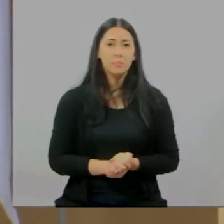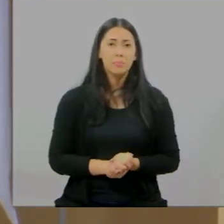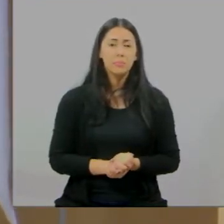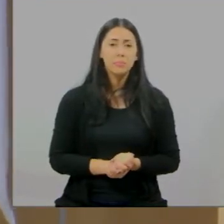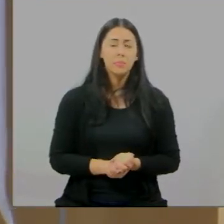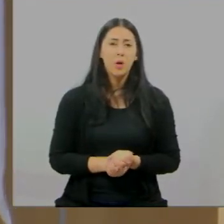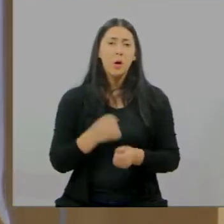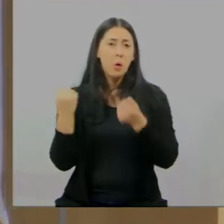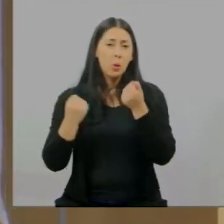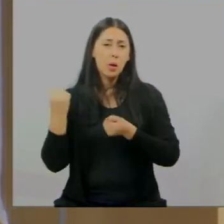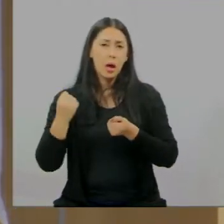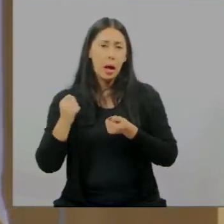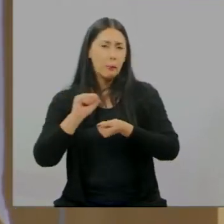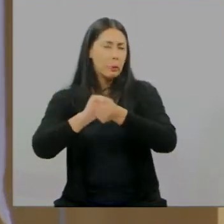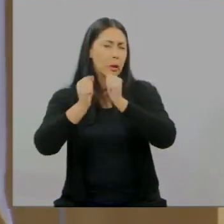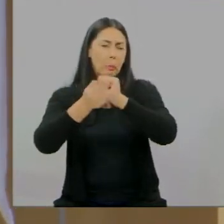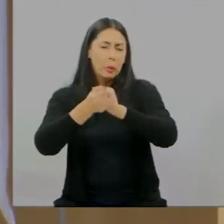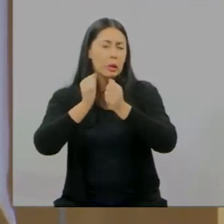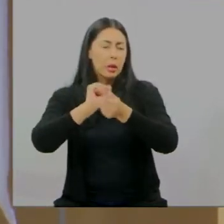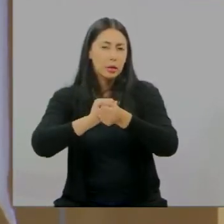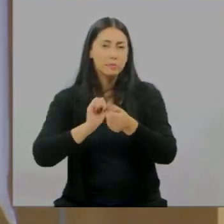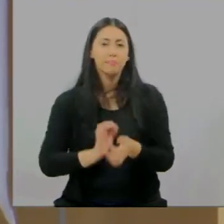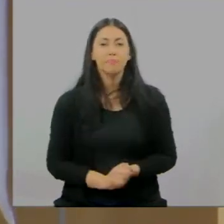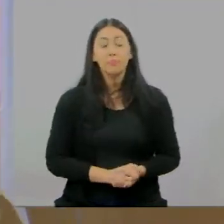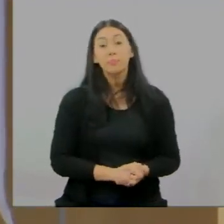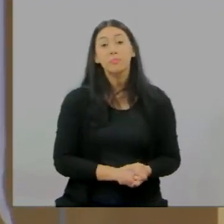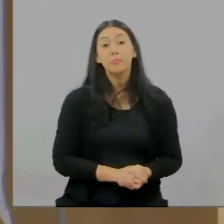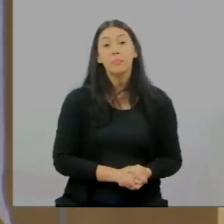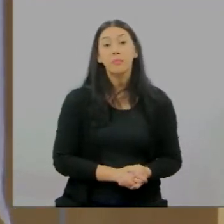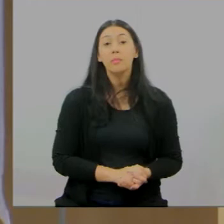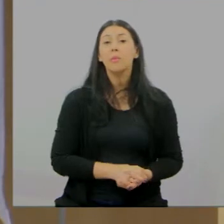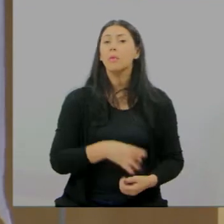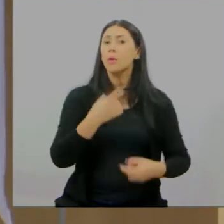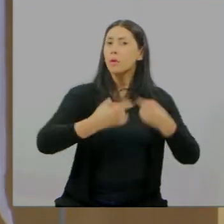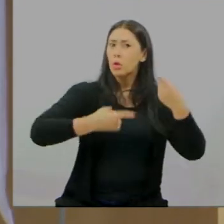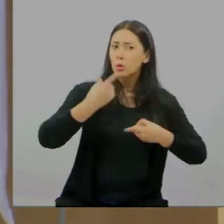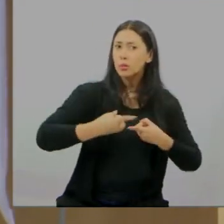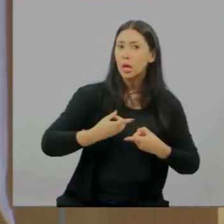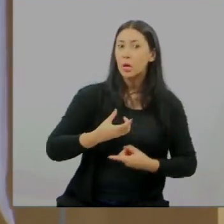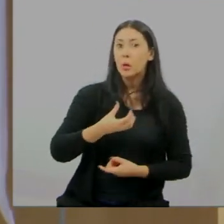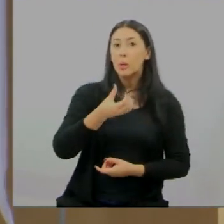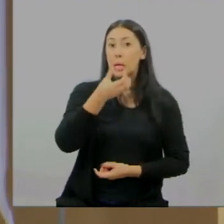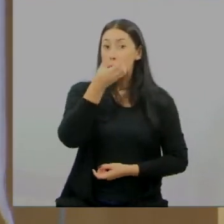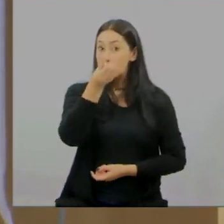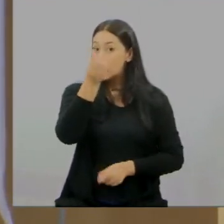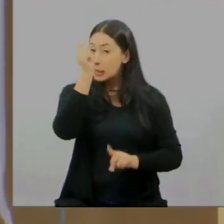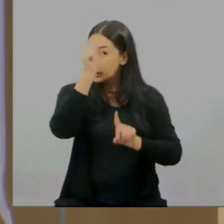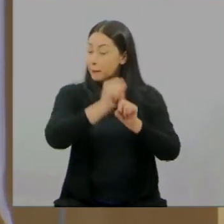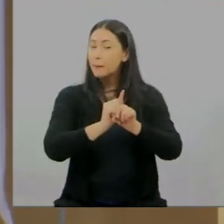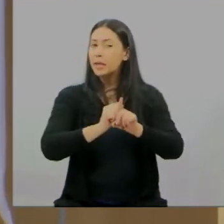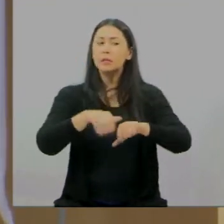adaptado. Essa discussão foram 6 meses nessa casa.